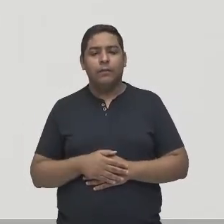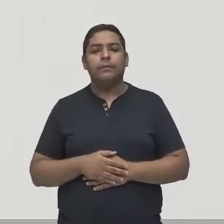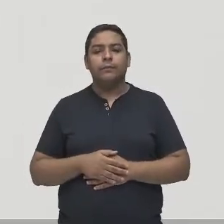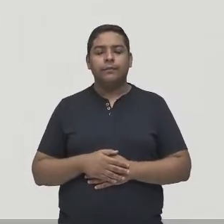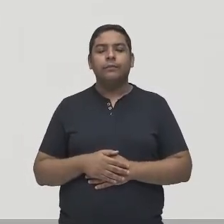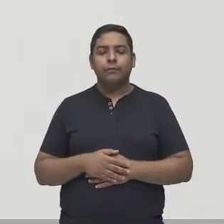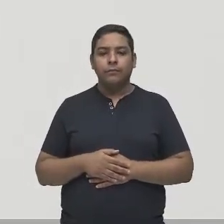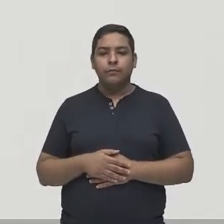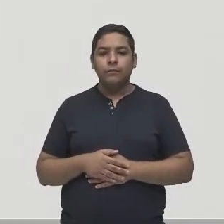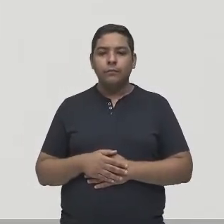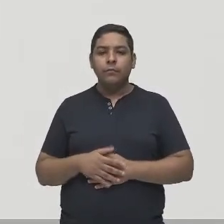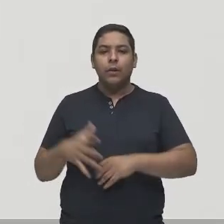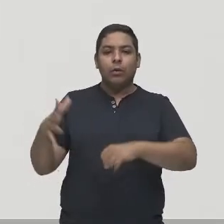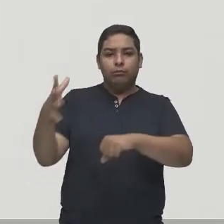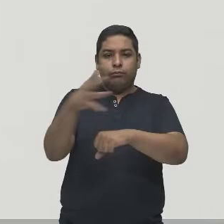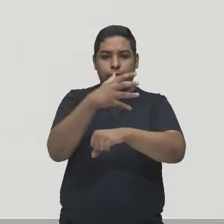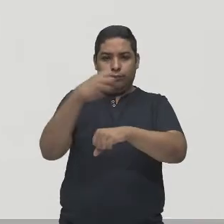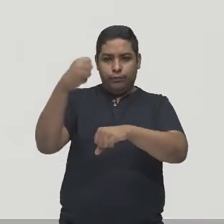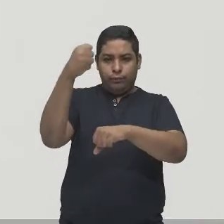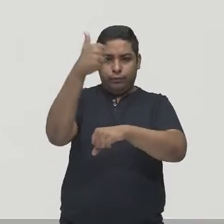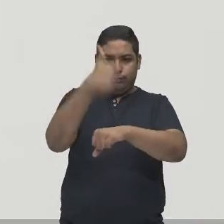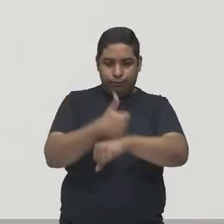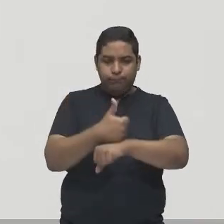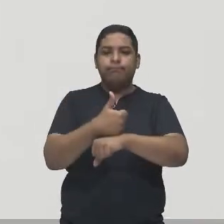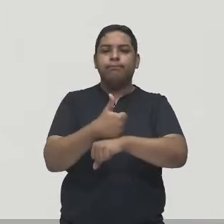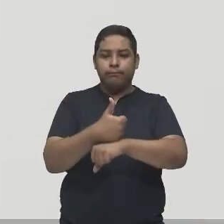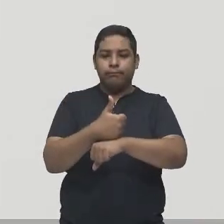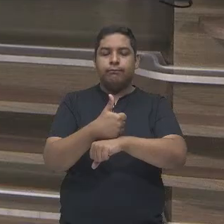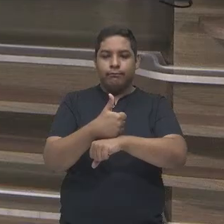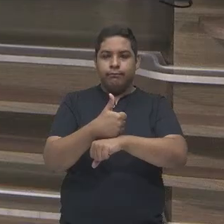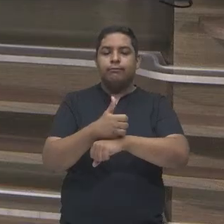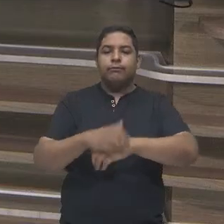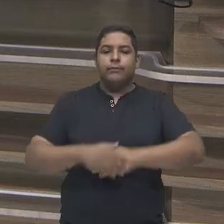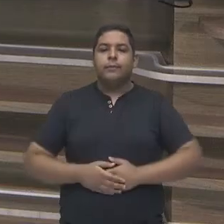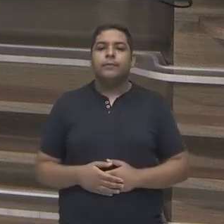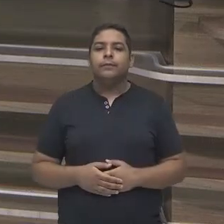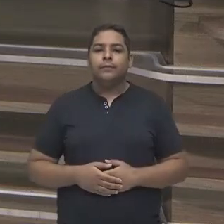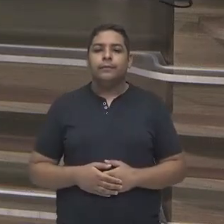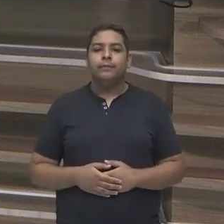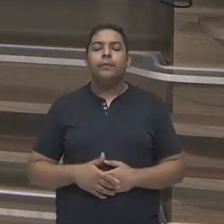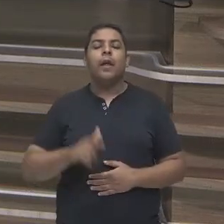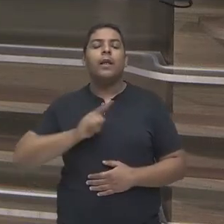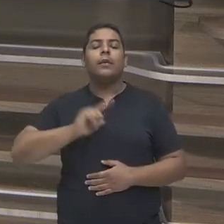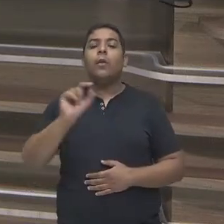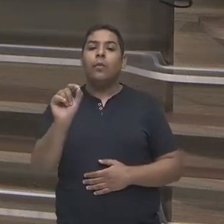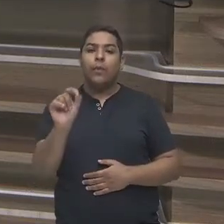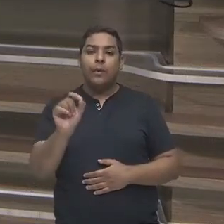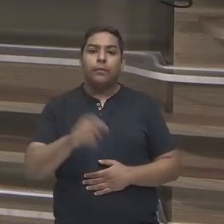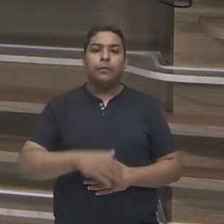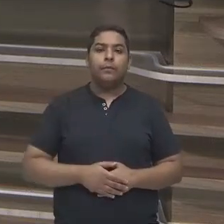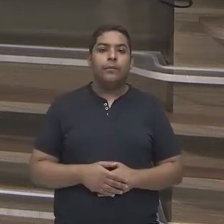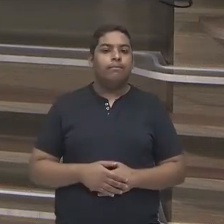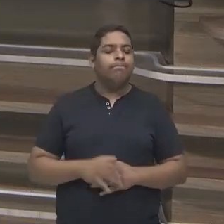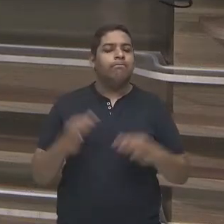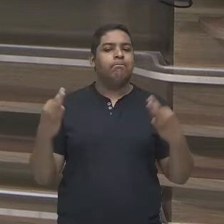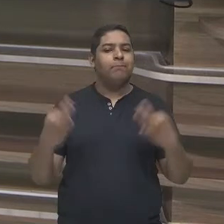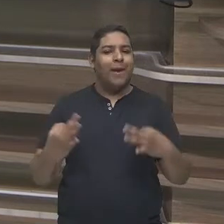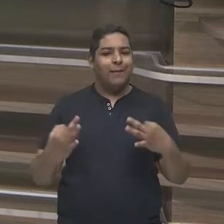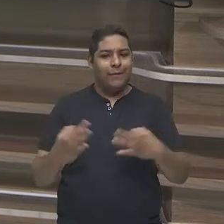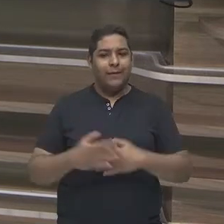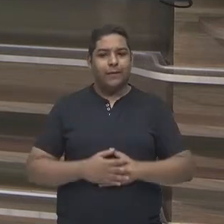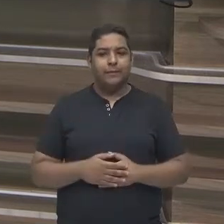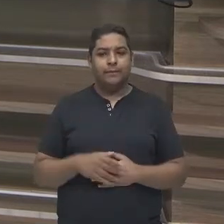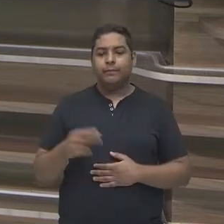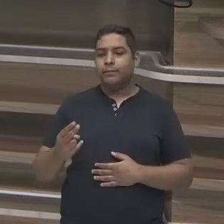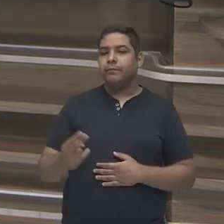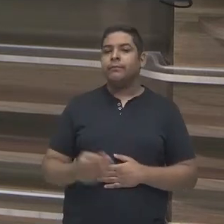República de Weimar, ou Weimar, tá ok? Então, nós temos aí o cenário perfeito para esse processo. Hitler,